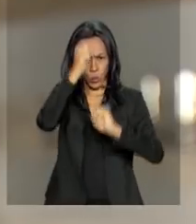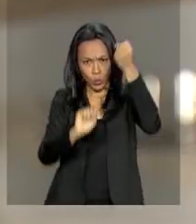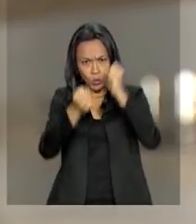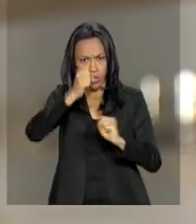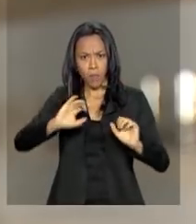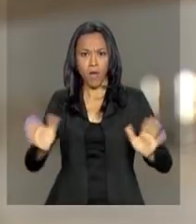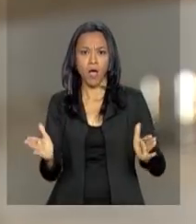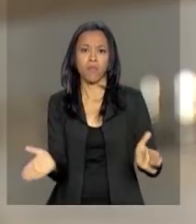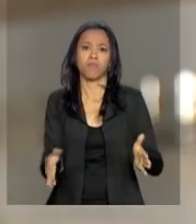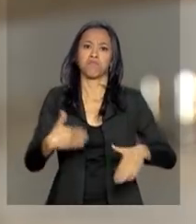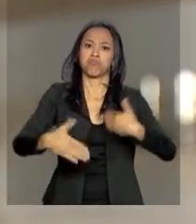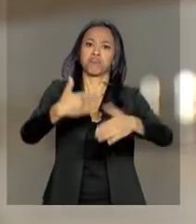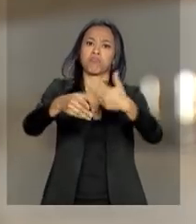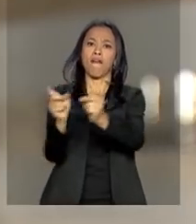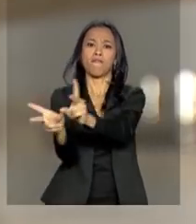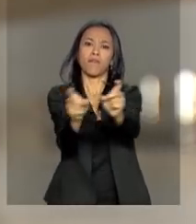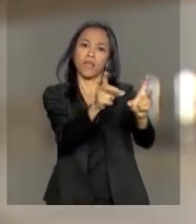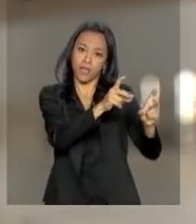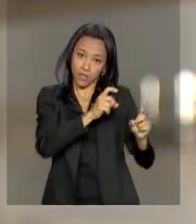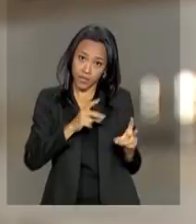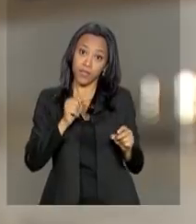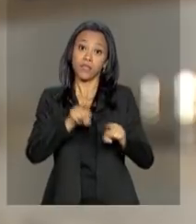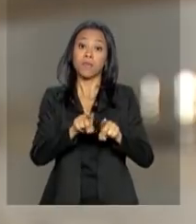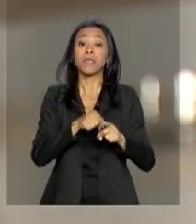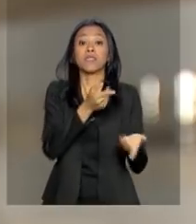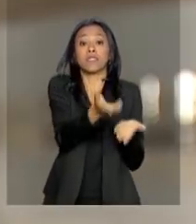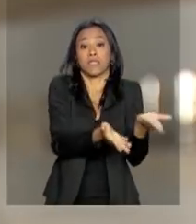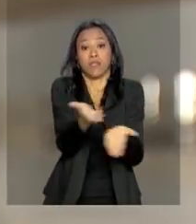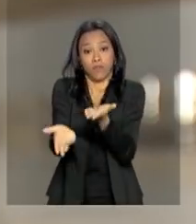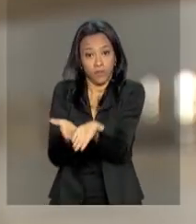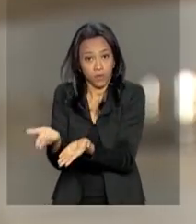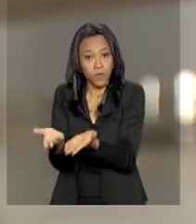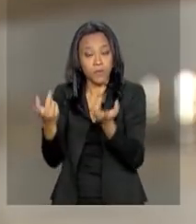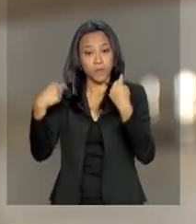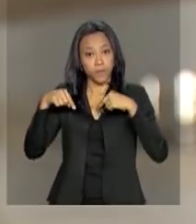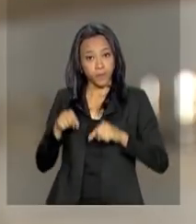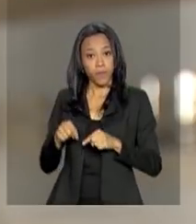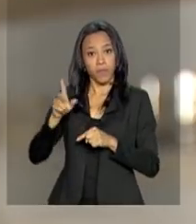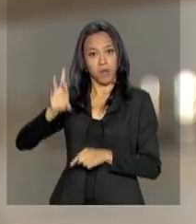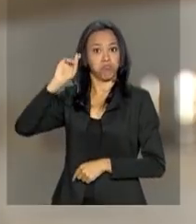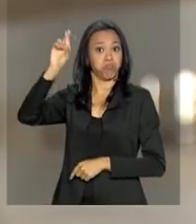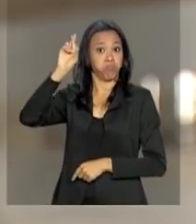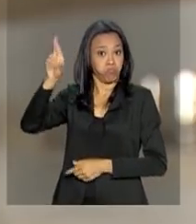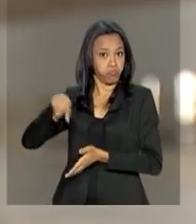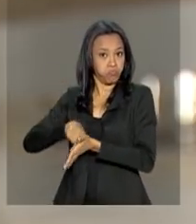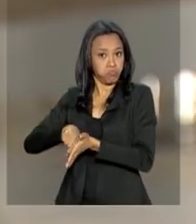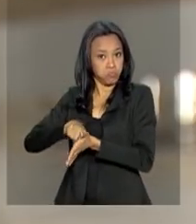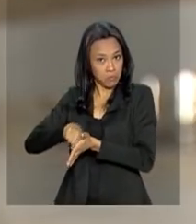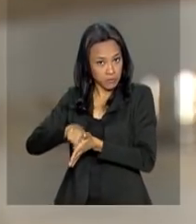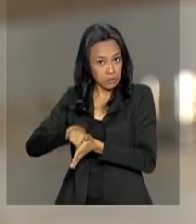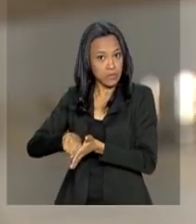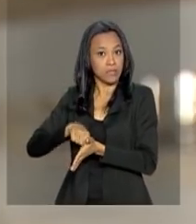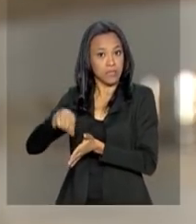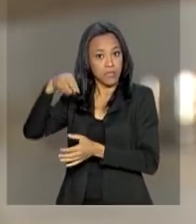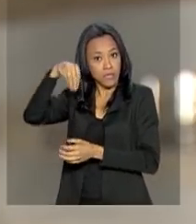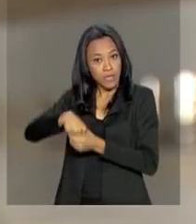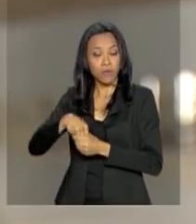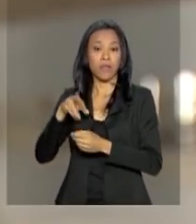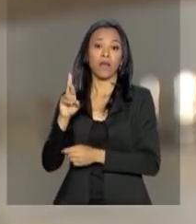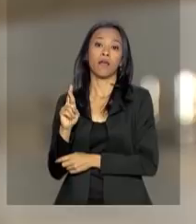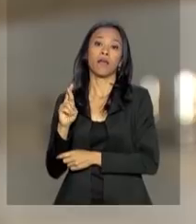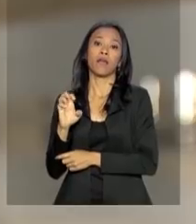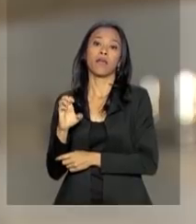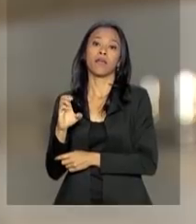venda de bens e de serviços o chefe de estudos tributários e financeiros da receita federal